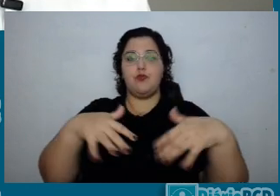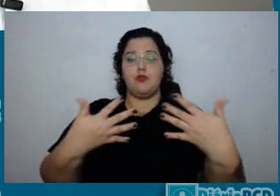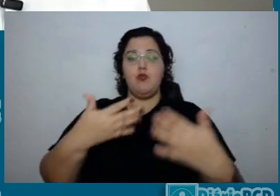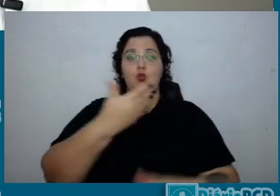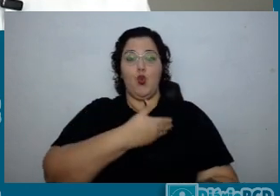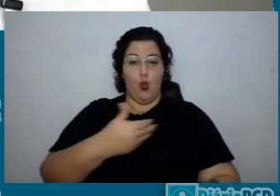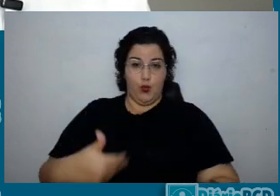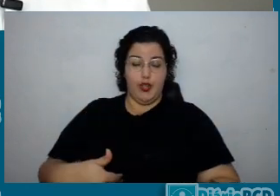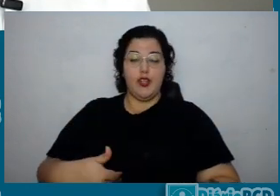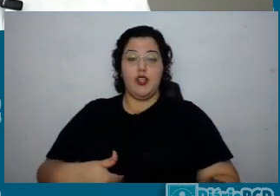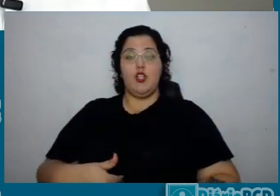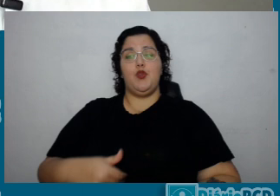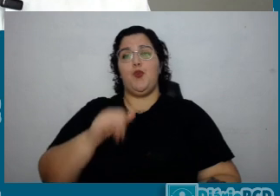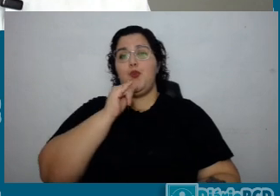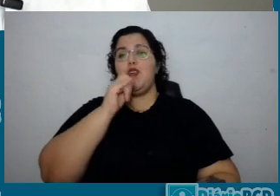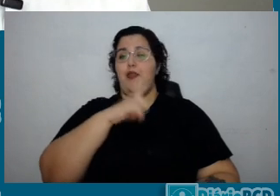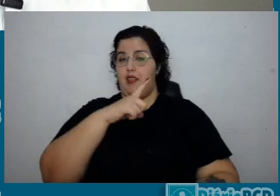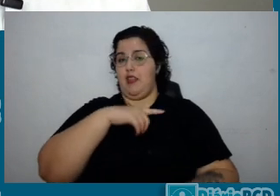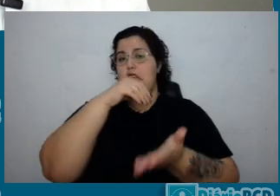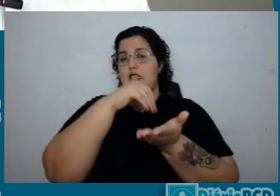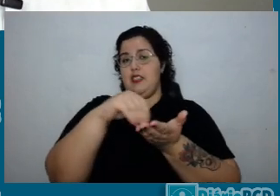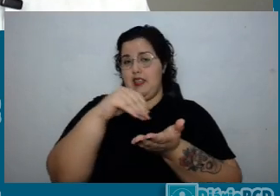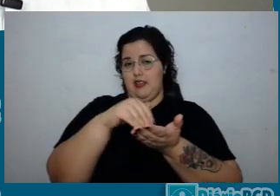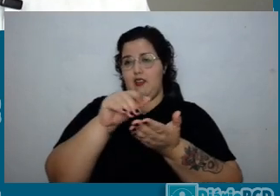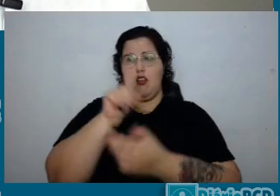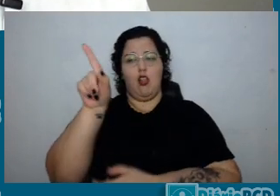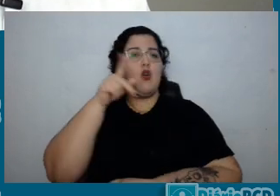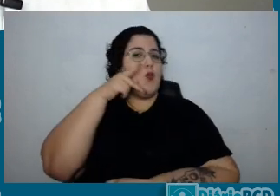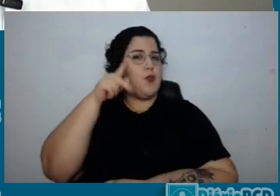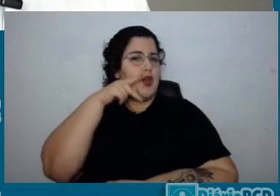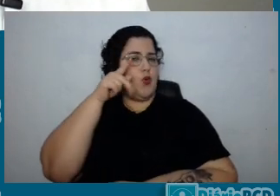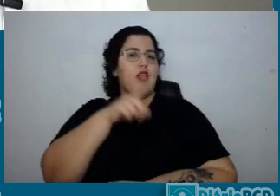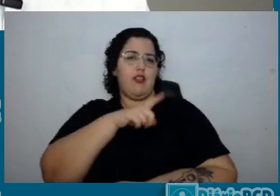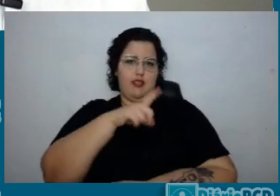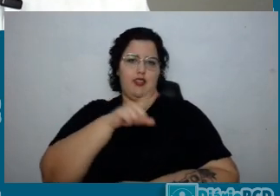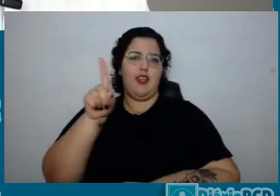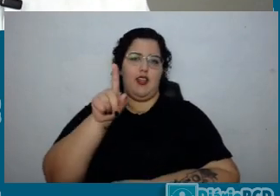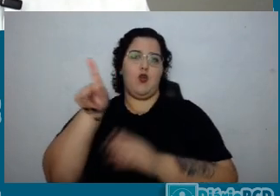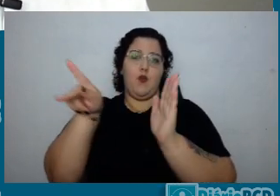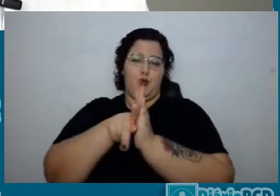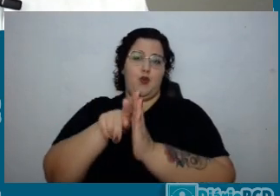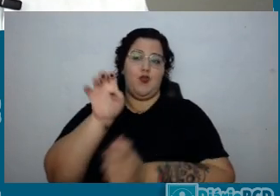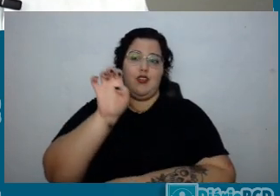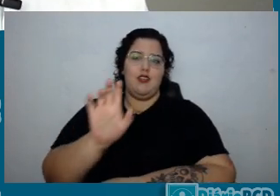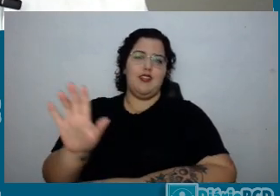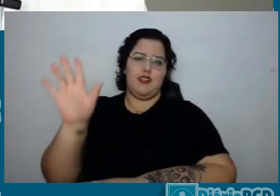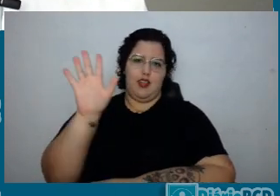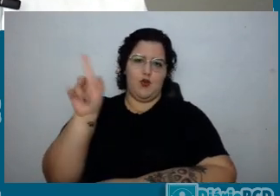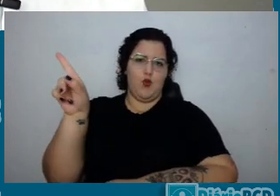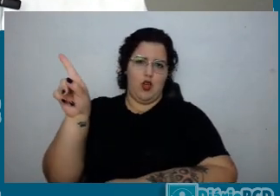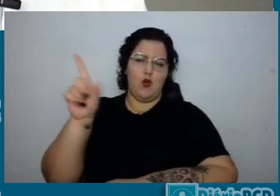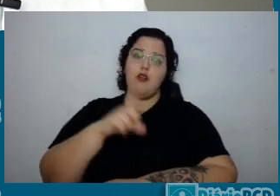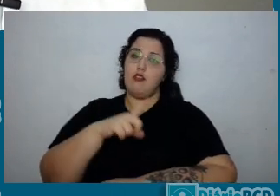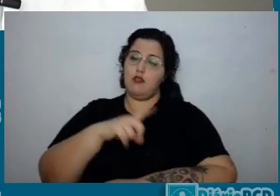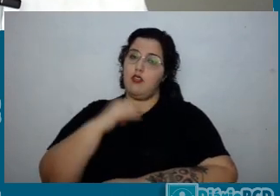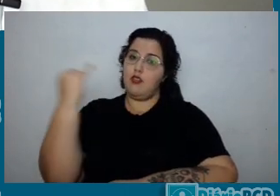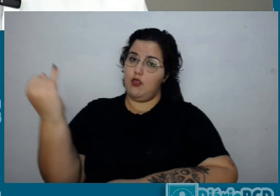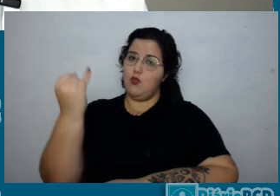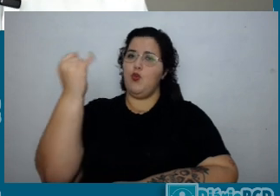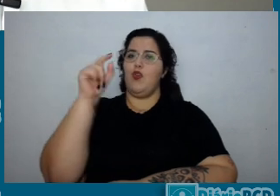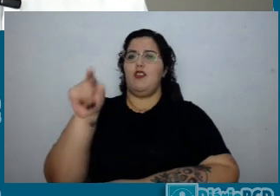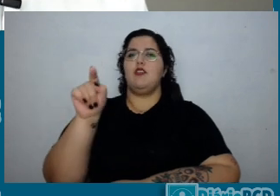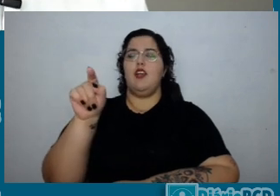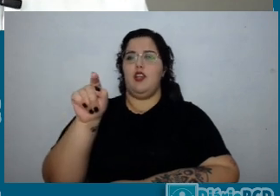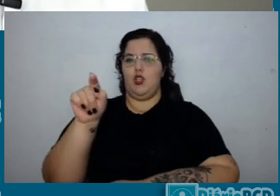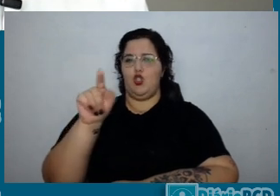o governo estadual tem que dizer, aqui temos uma secretaria no Piauí, é uma secretaria estadual dos direitos da pessoa com deficiência. É muito importante.